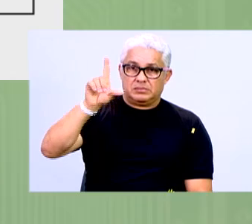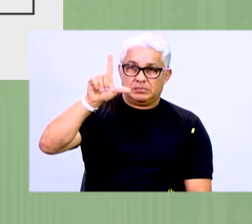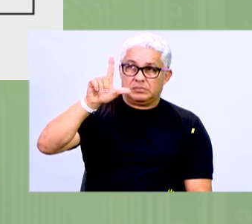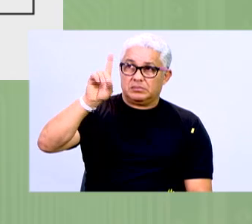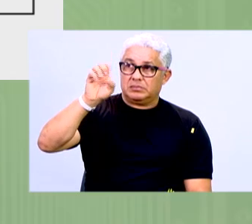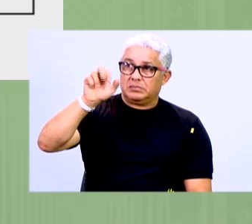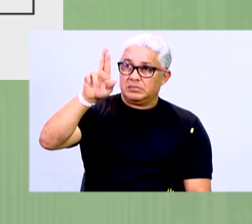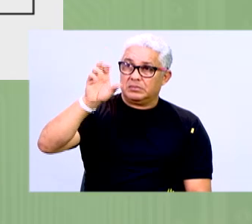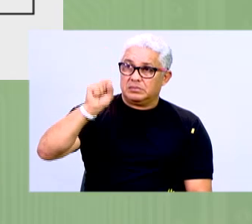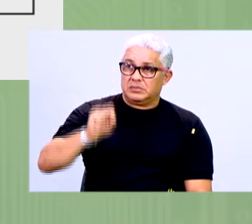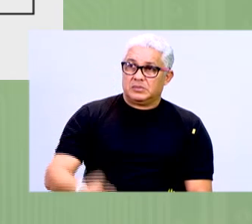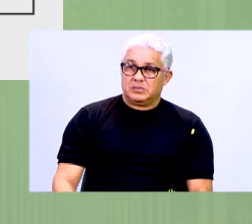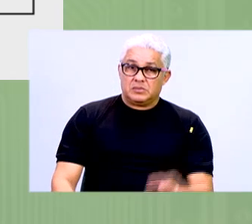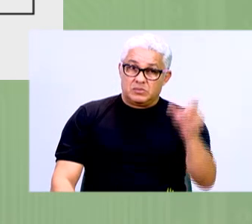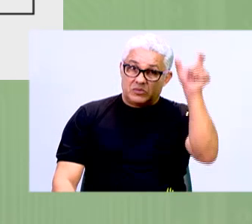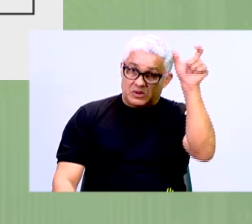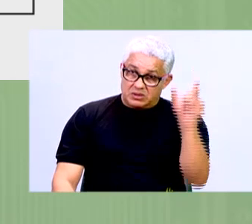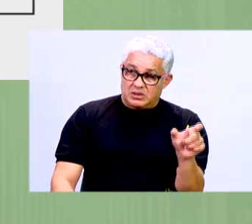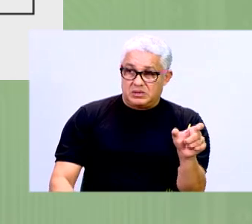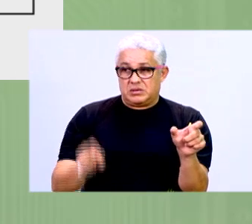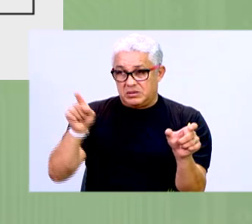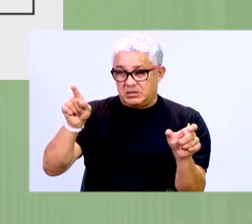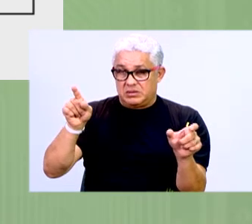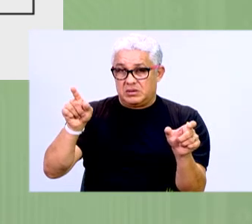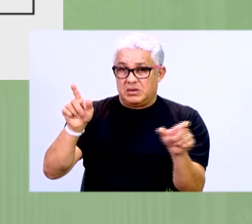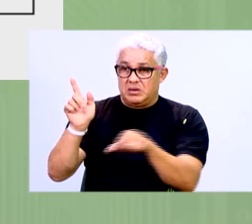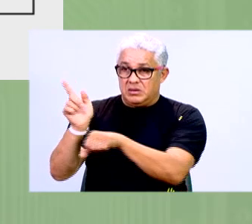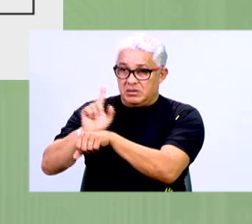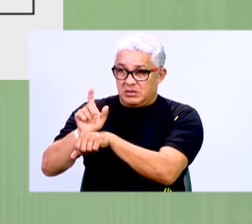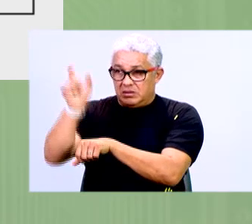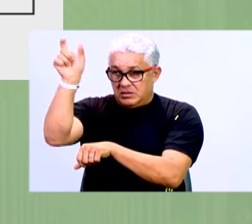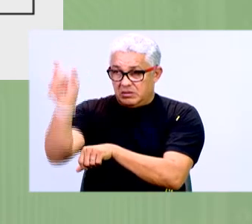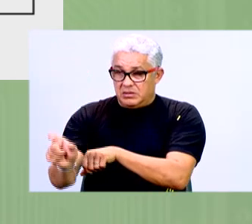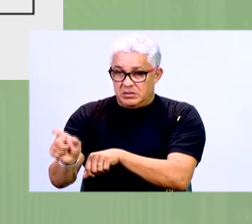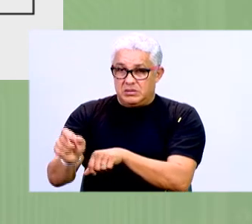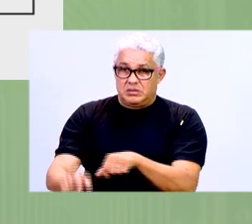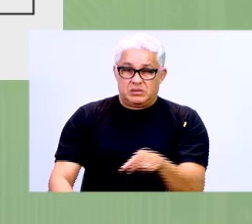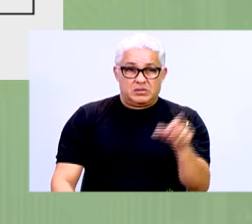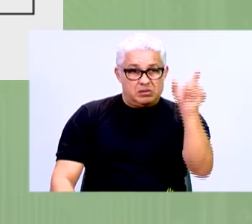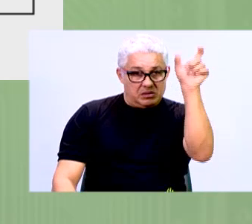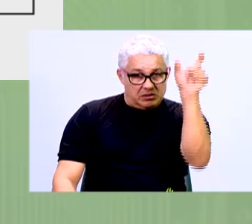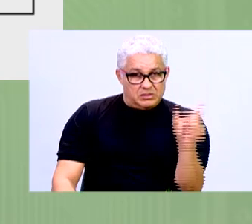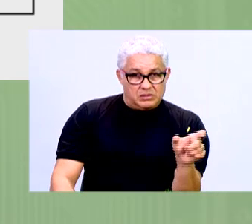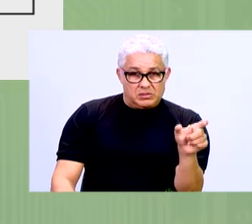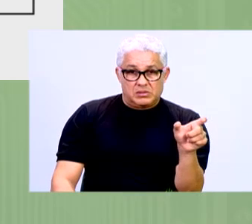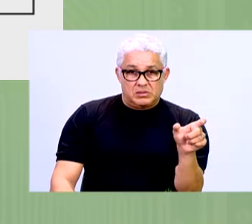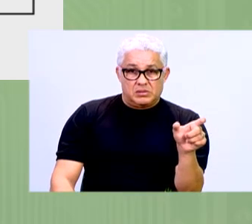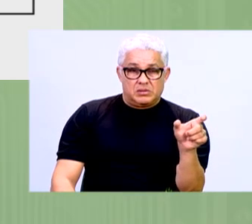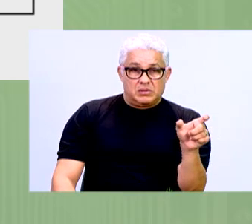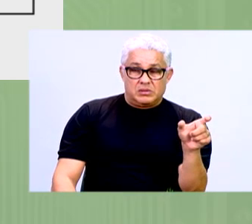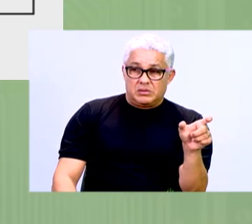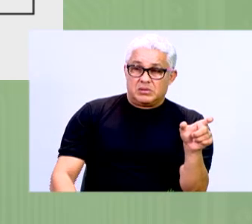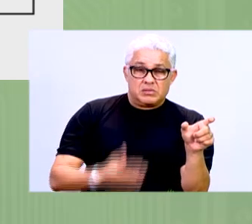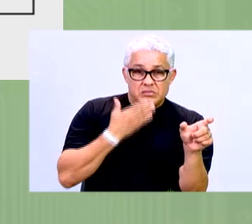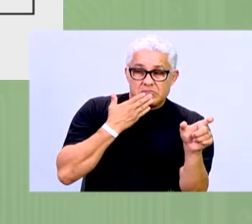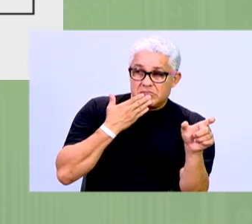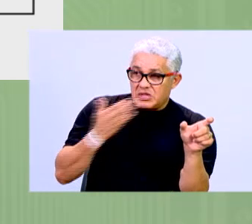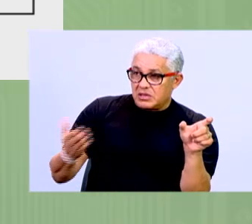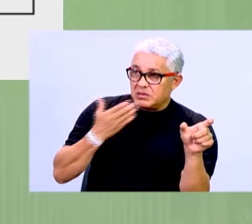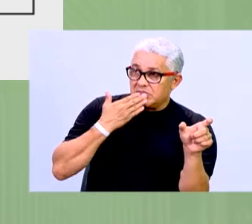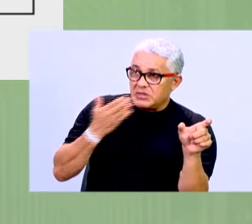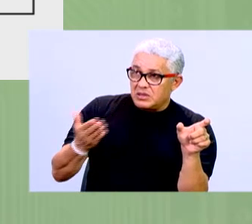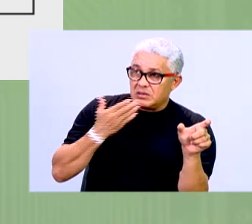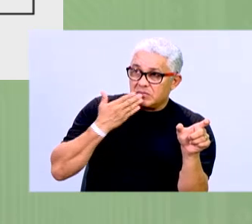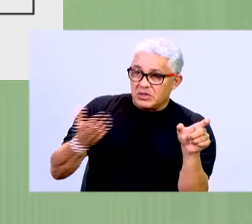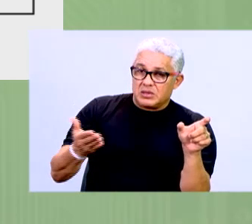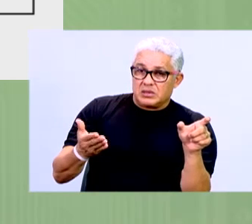o cliente e o gerente. Né? Temos aqui o cliente fazendo pedido, obtendo